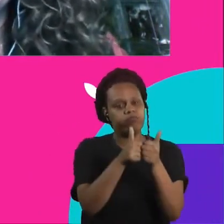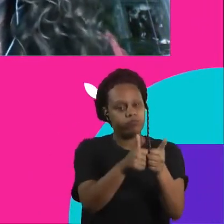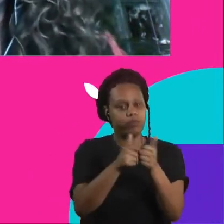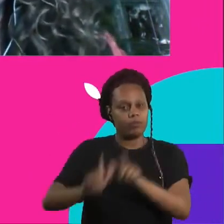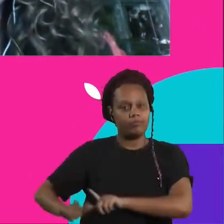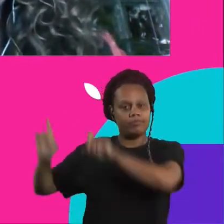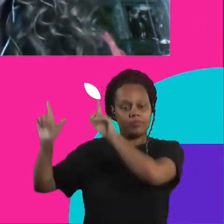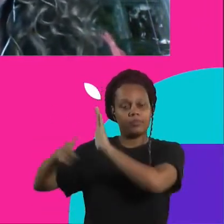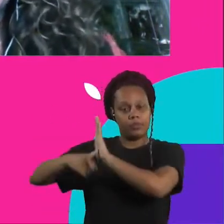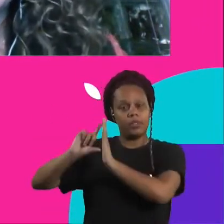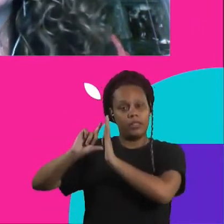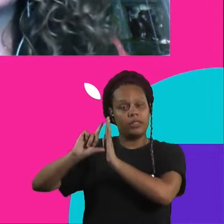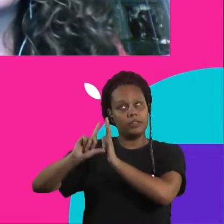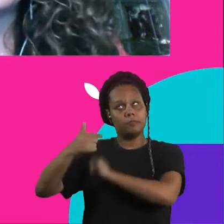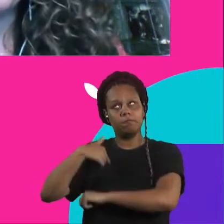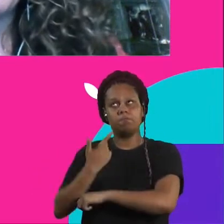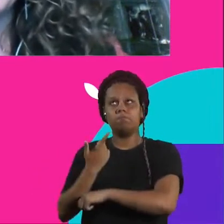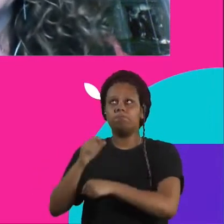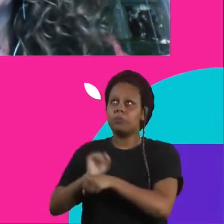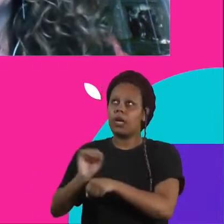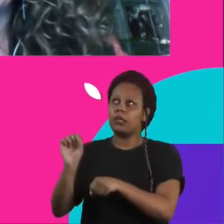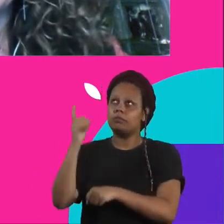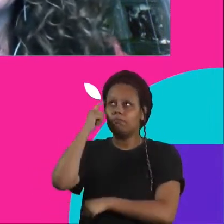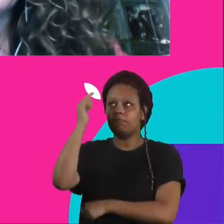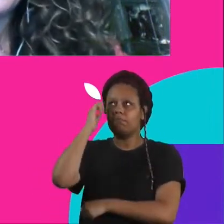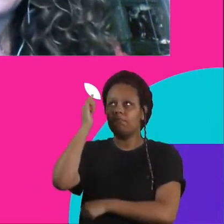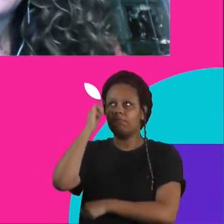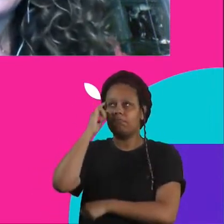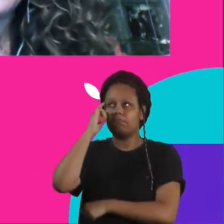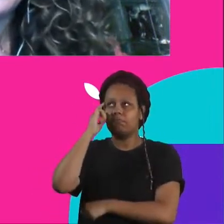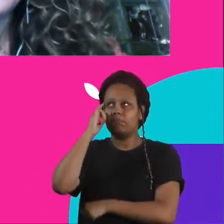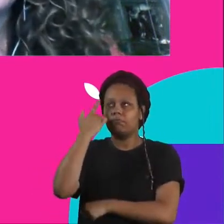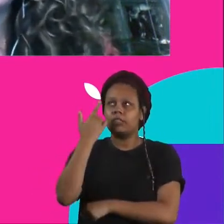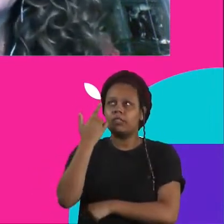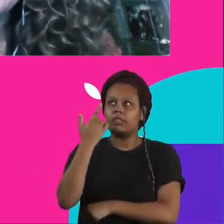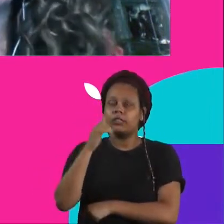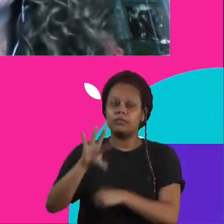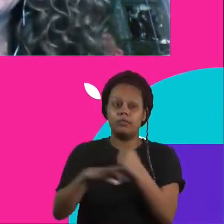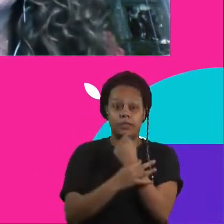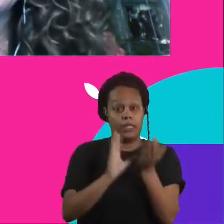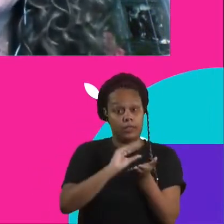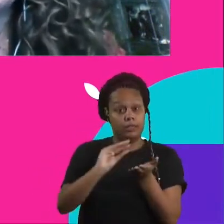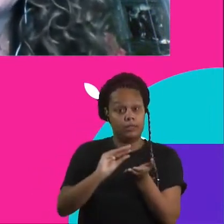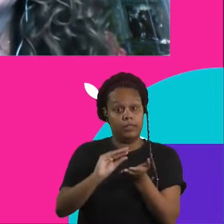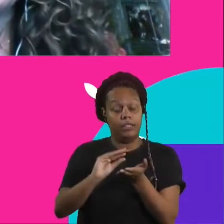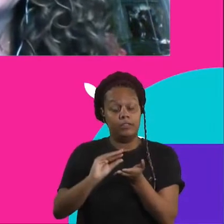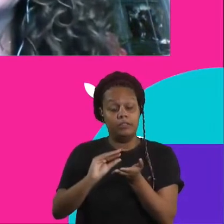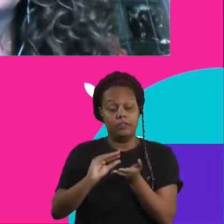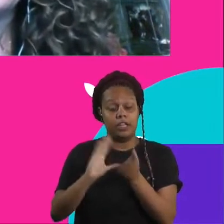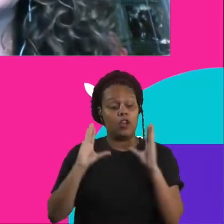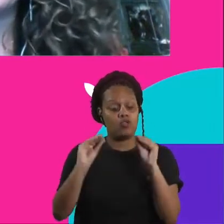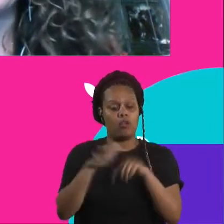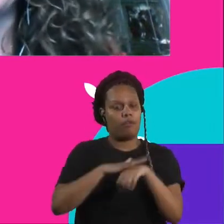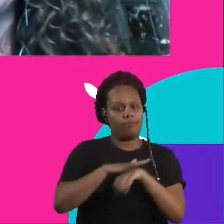Na verdade, a gente para pensar que privacidade de dados faz parte de todas as conversas que a gente tem, né? Então, acho que é uma